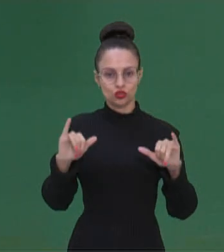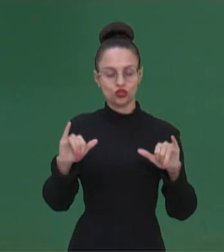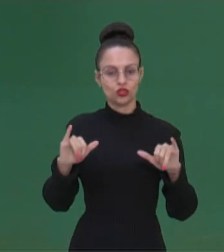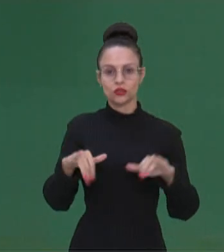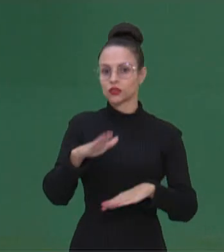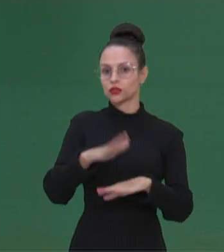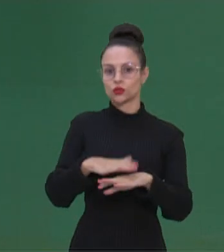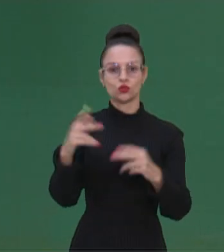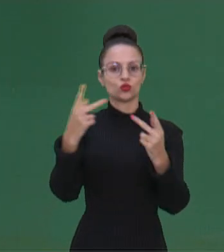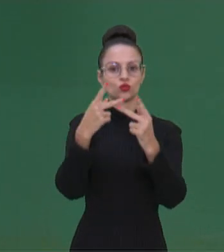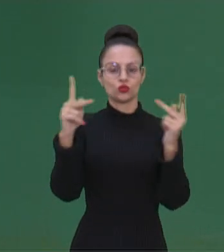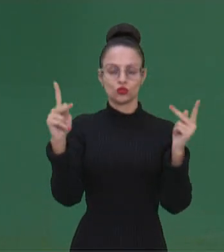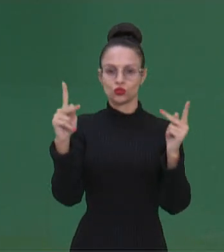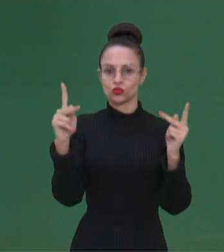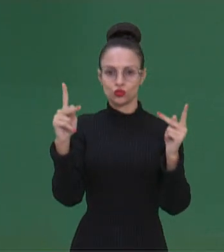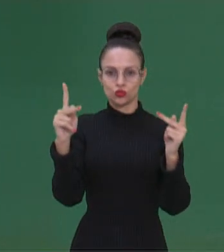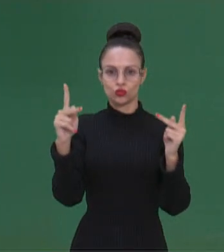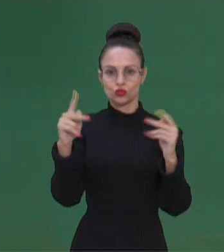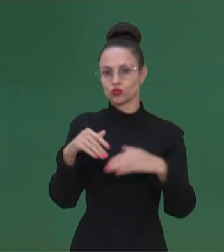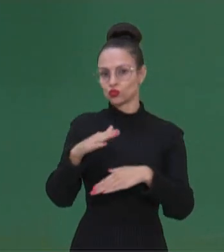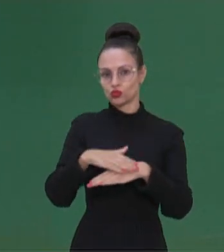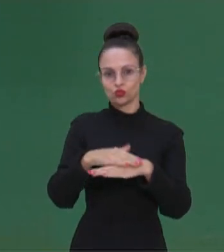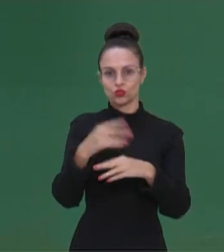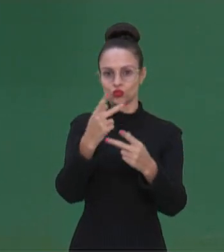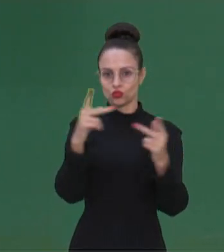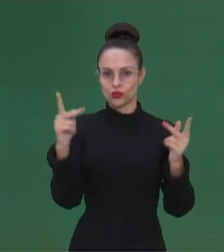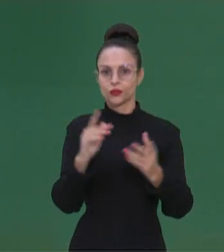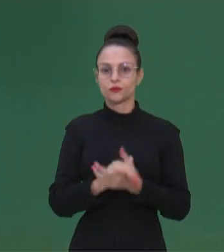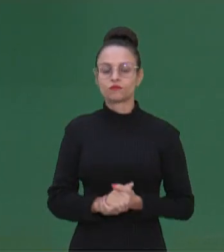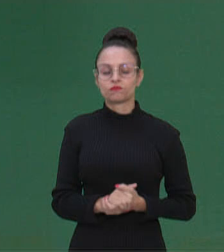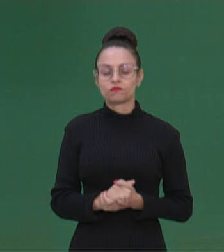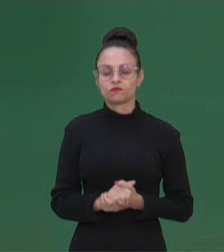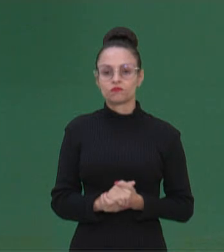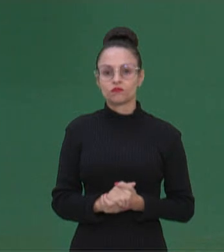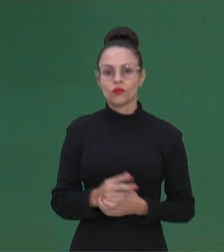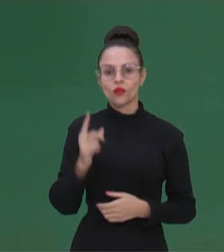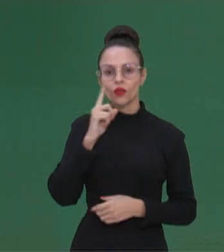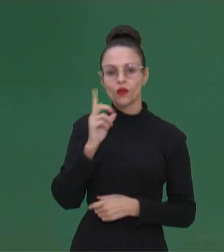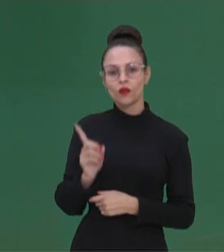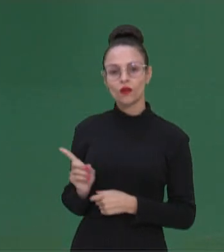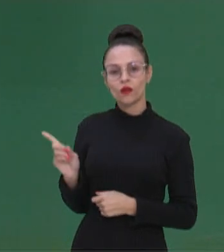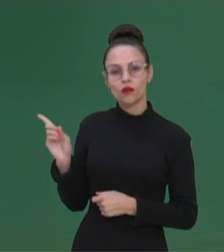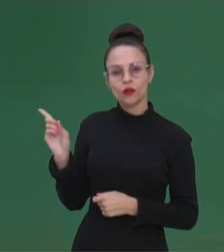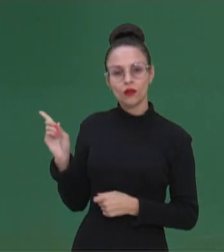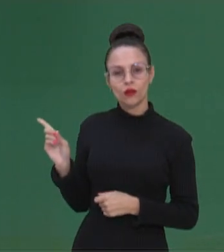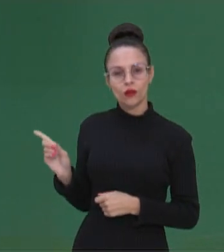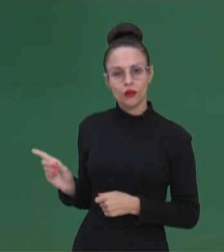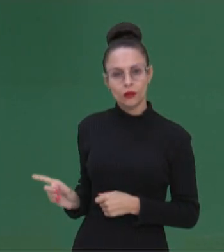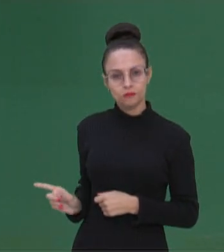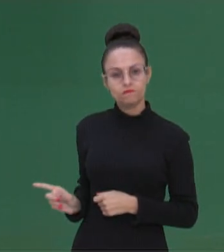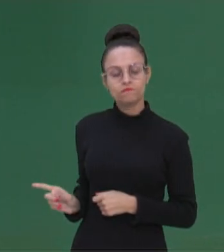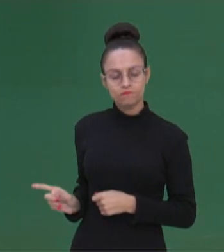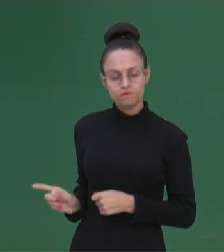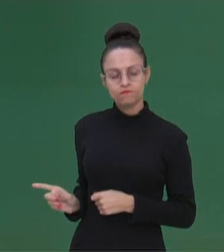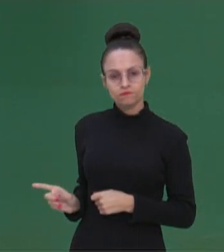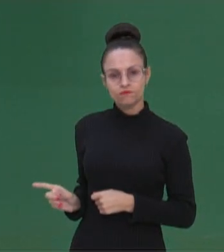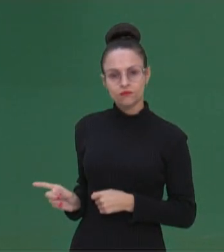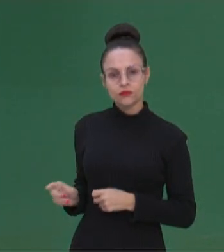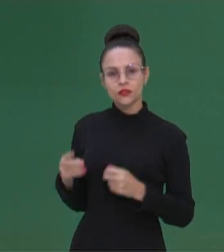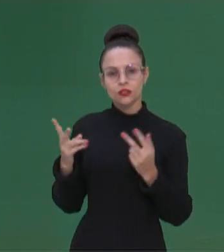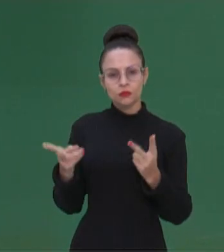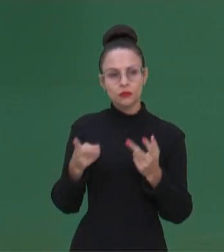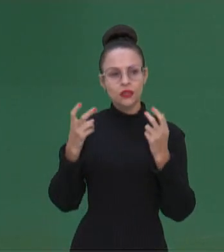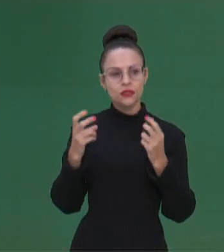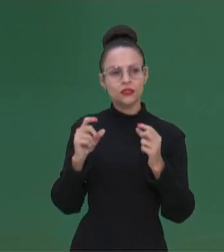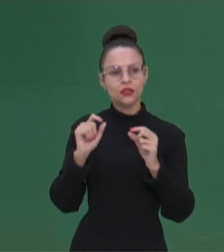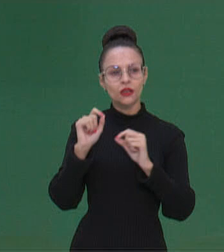de vocês, uma notícia autoral. Quando vocês olham para a charge, automaticamente vocês vão olhar